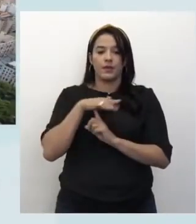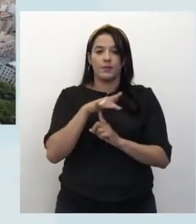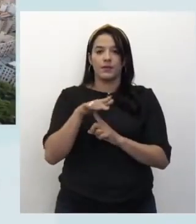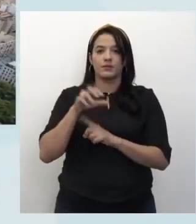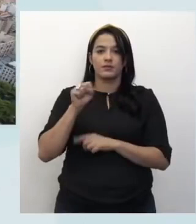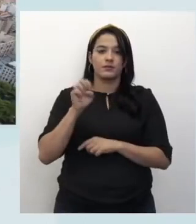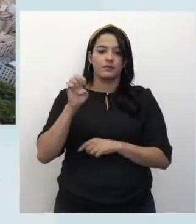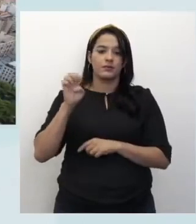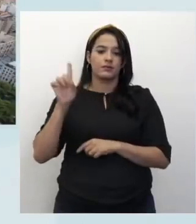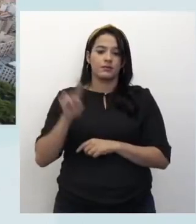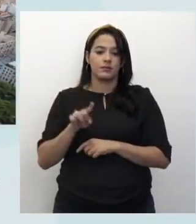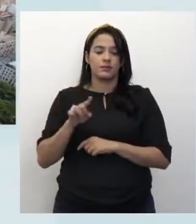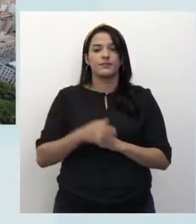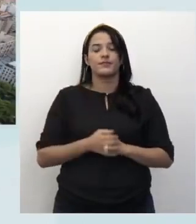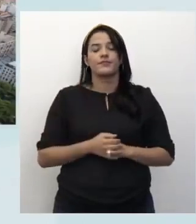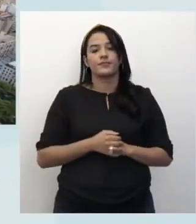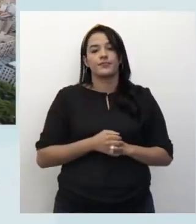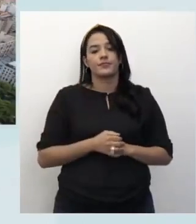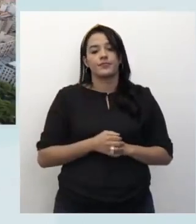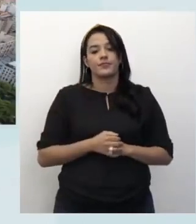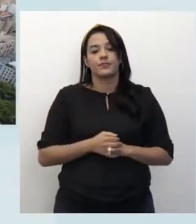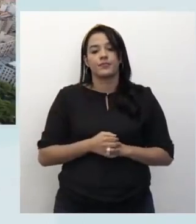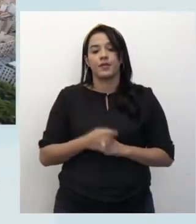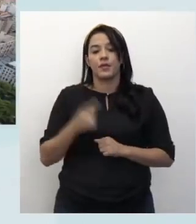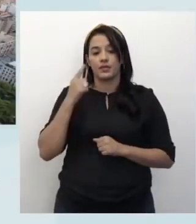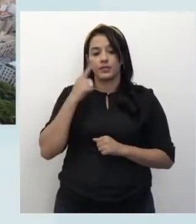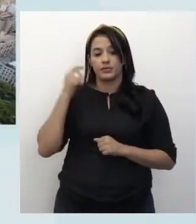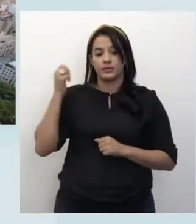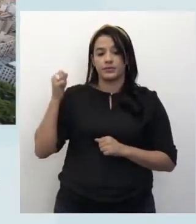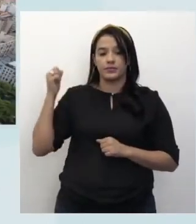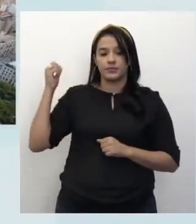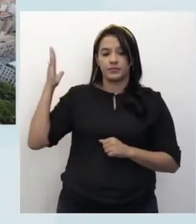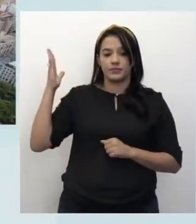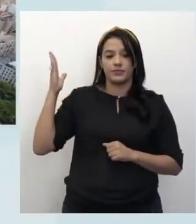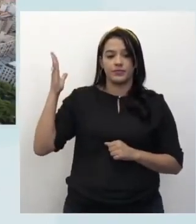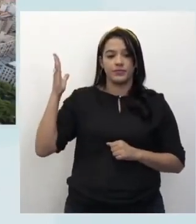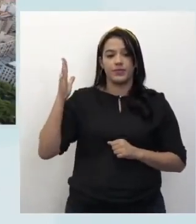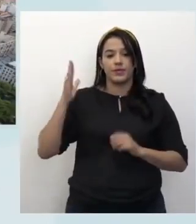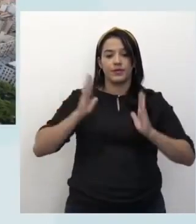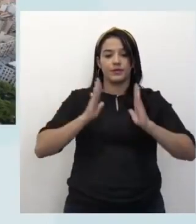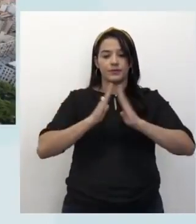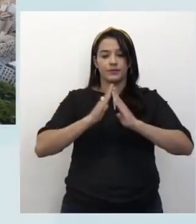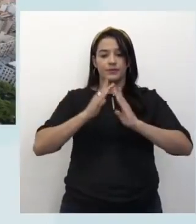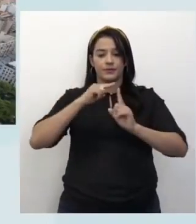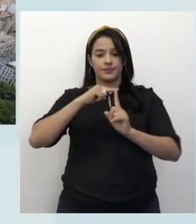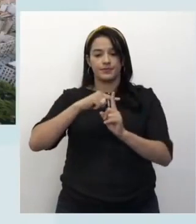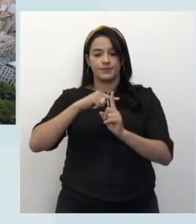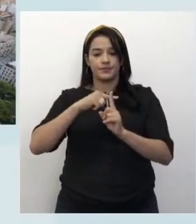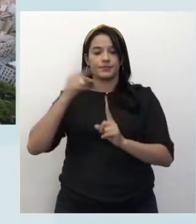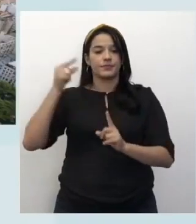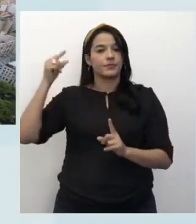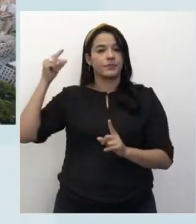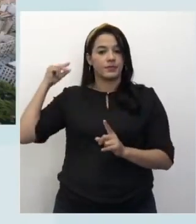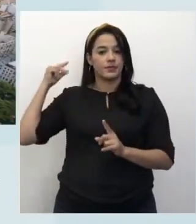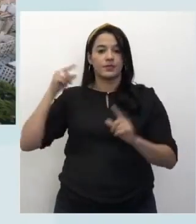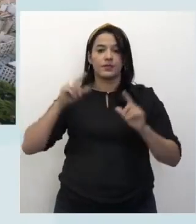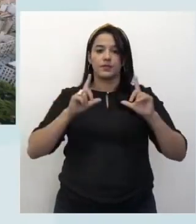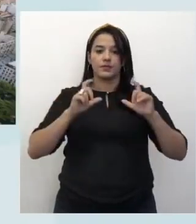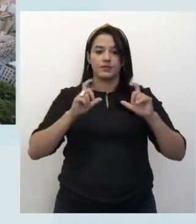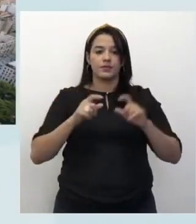Sé. Tá? Então nós temos a igreja antiga, né, da Praça da Sé, isso é uma fotografia